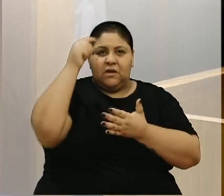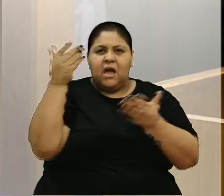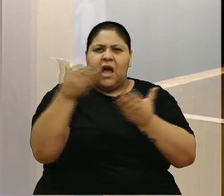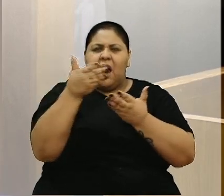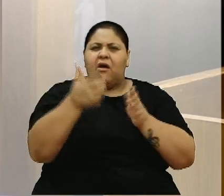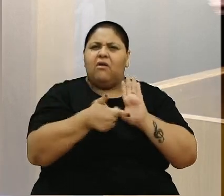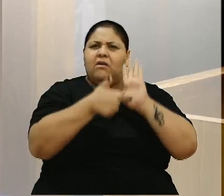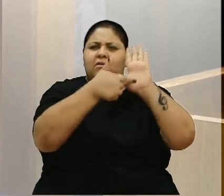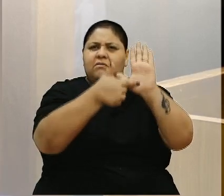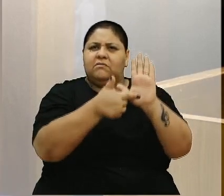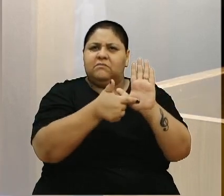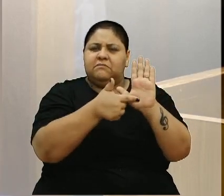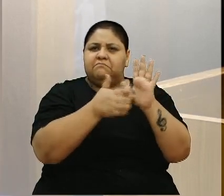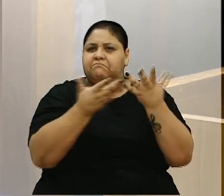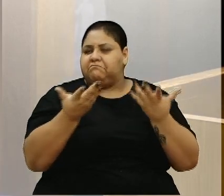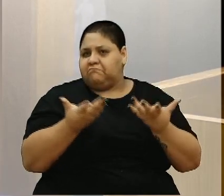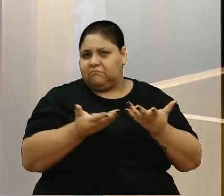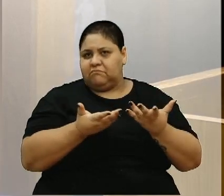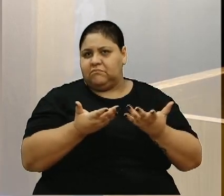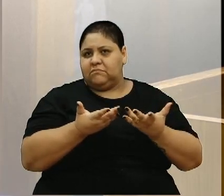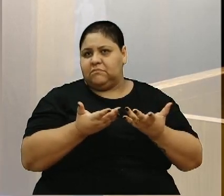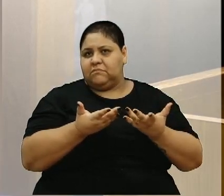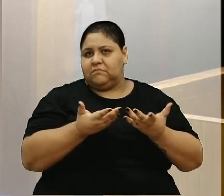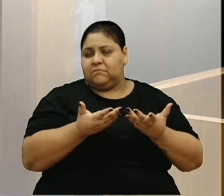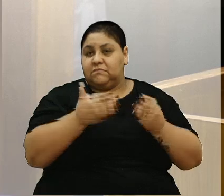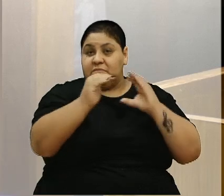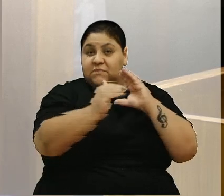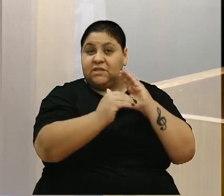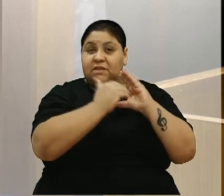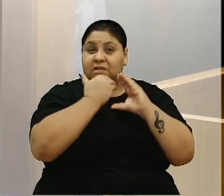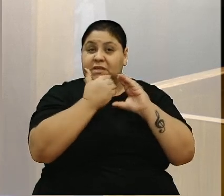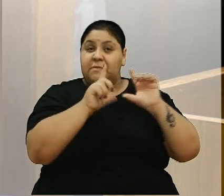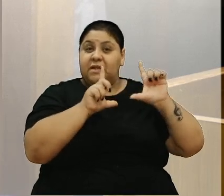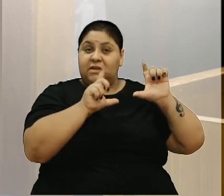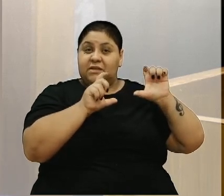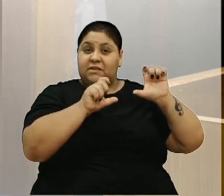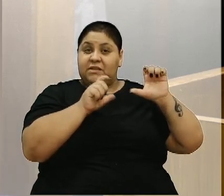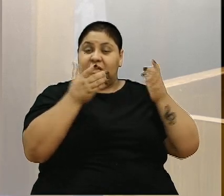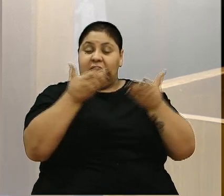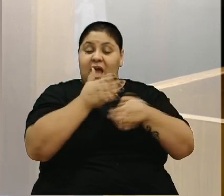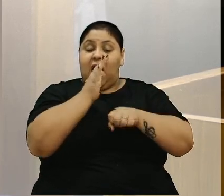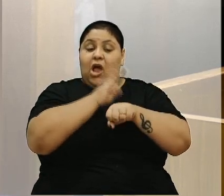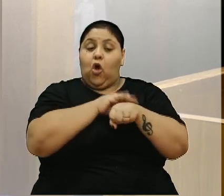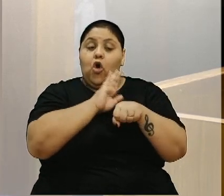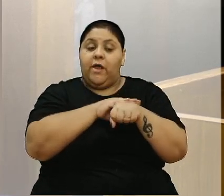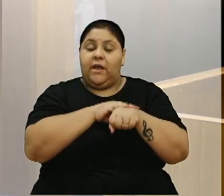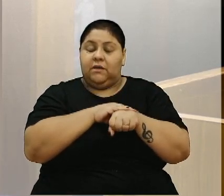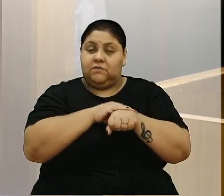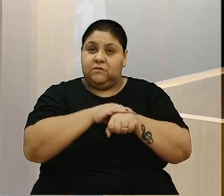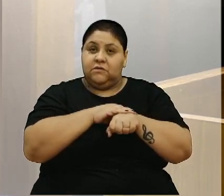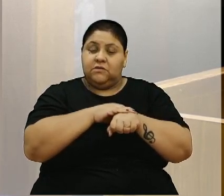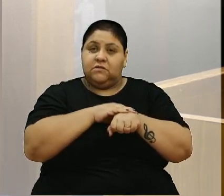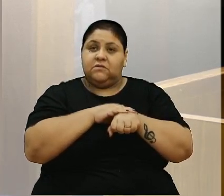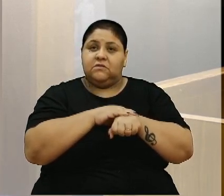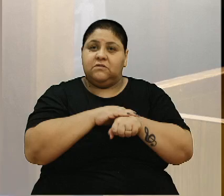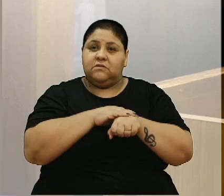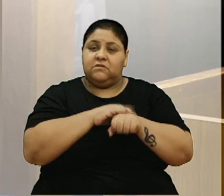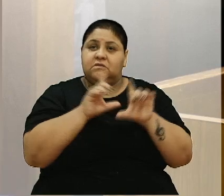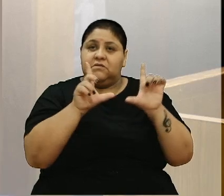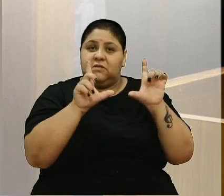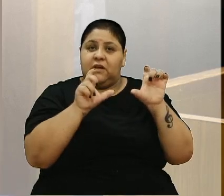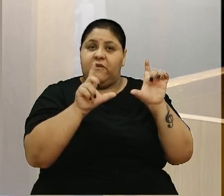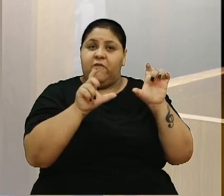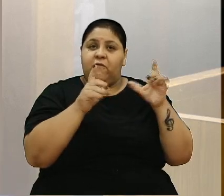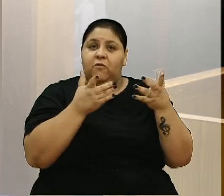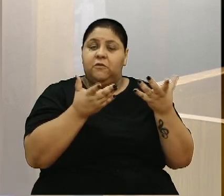agora, mas eu recebi essa foto nesse momento, que é a foto